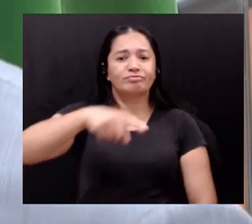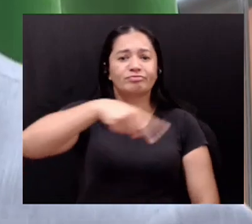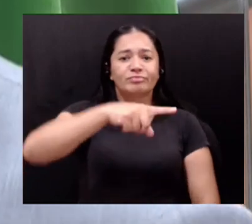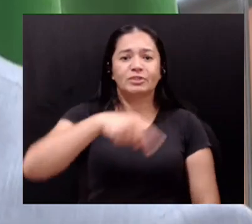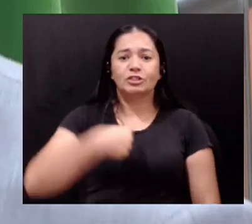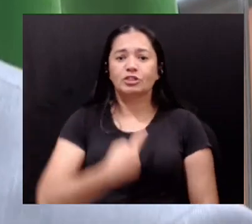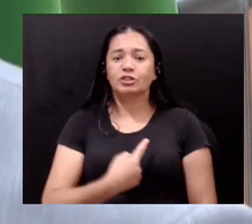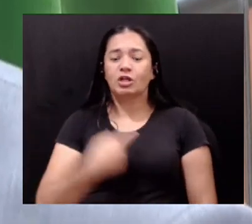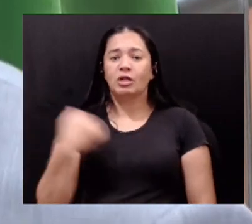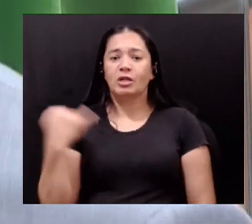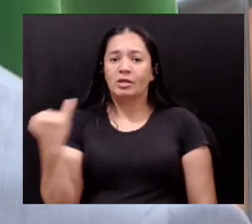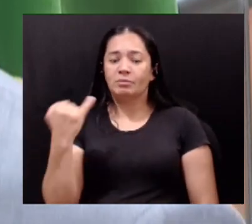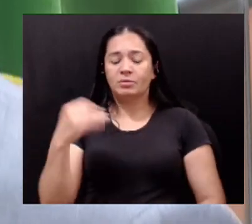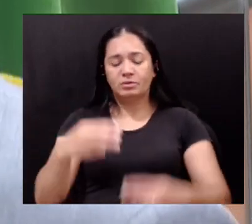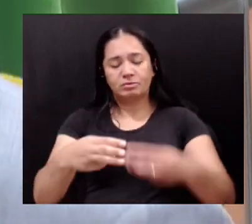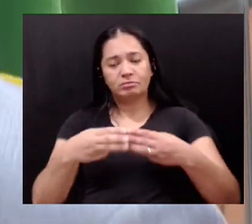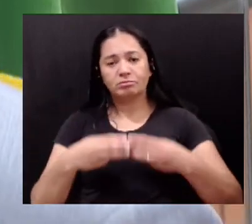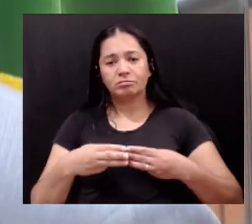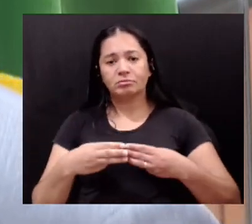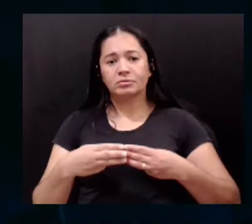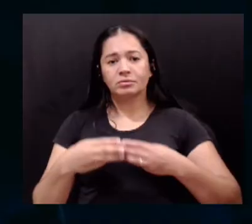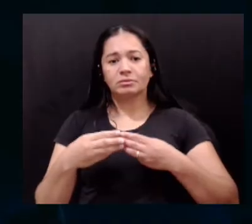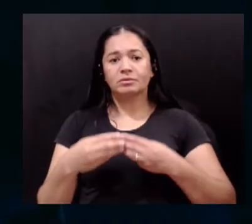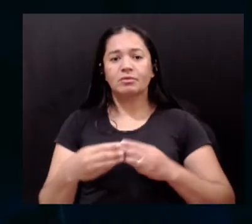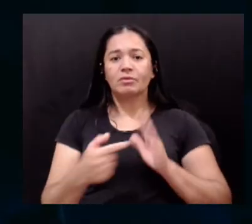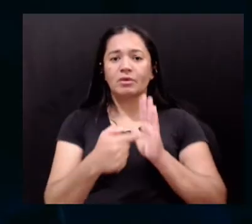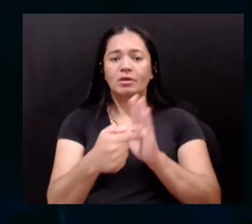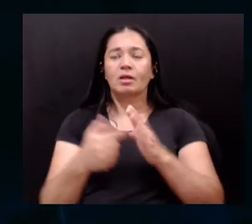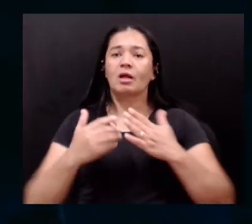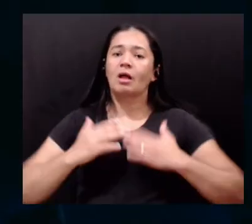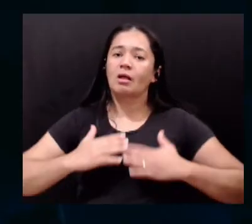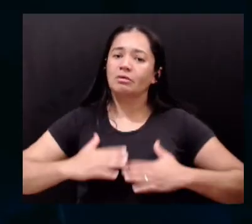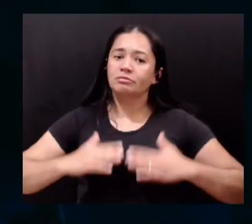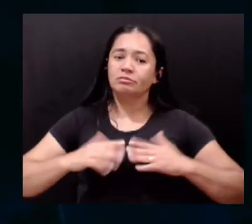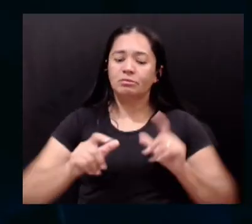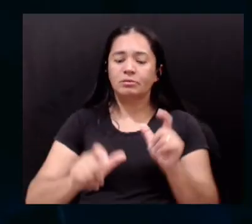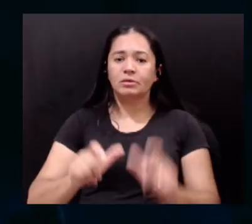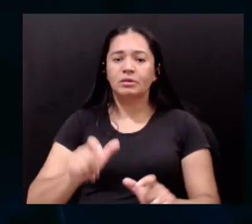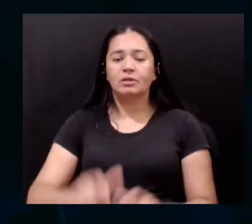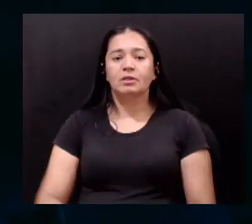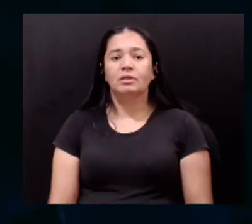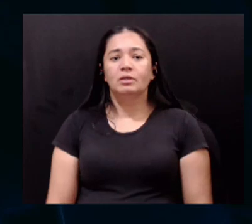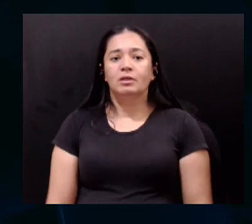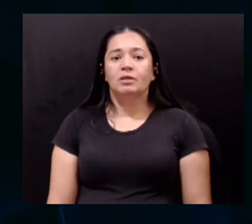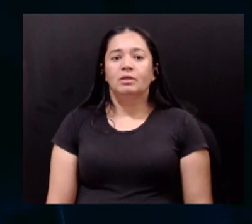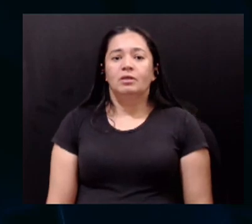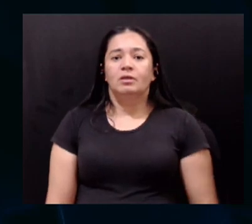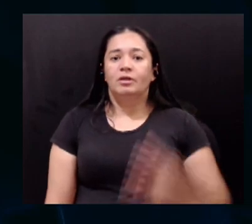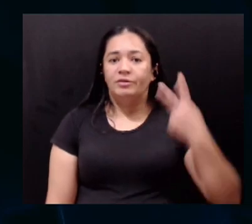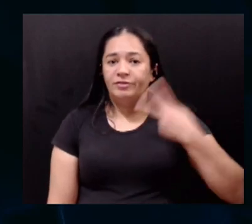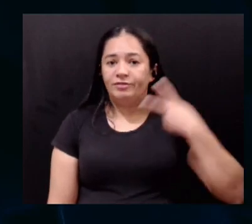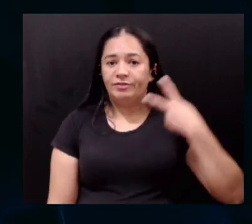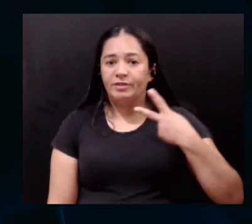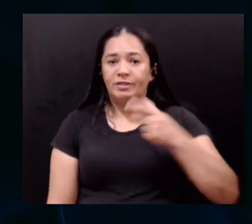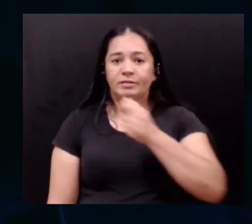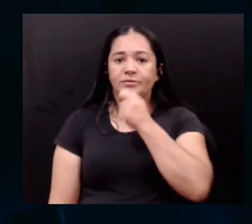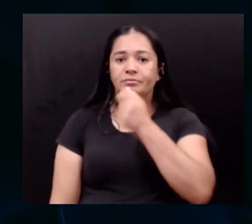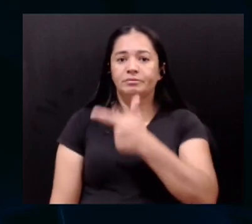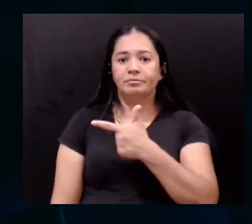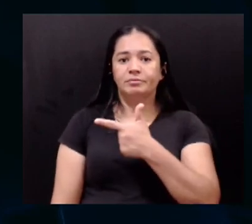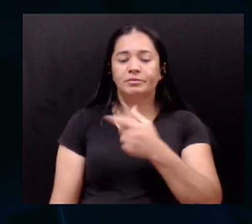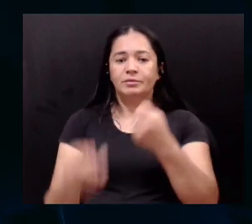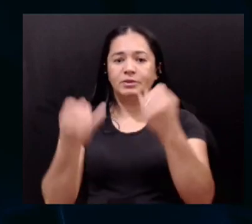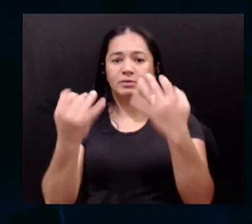moção para trazer mais tranquilidade para as pessoas. Bom, a vereadora Fernanda Souto também falou sobre uma moção que